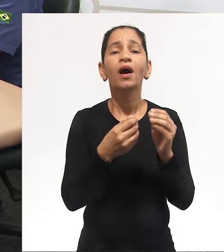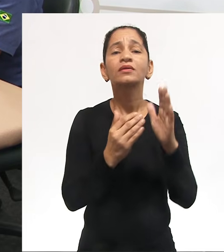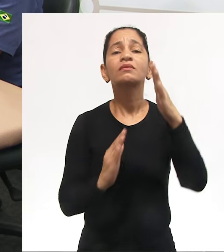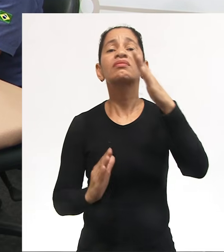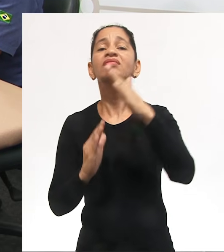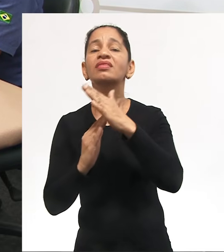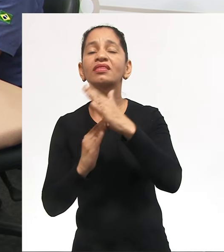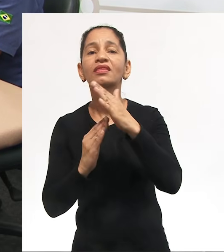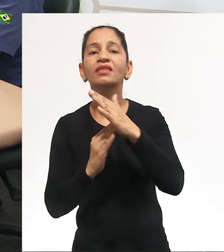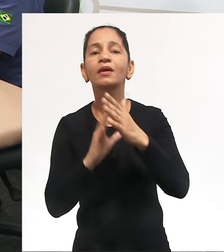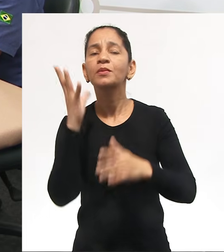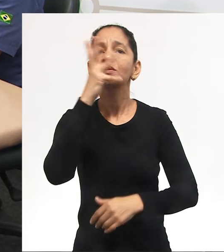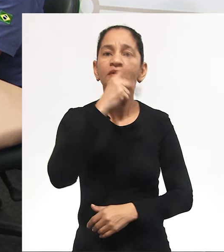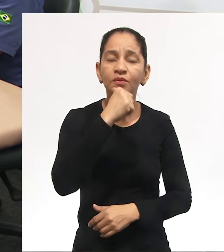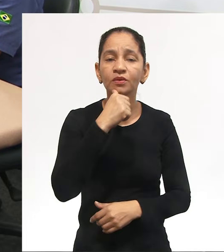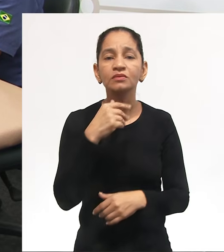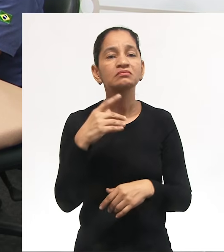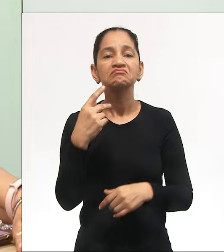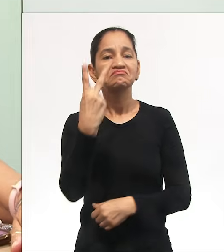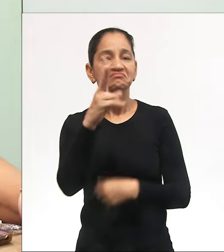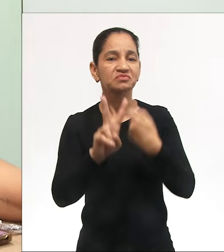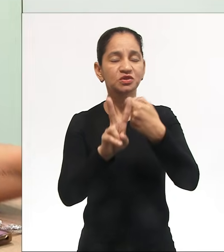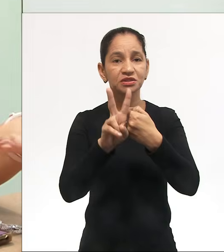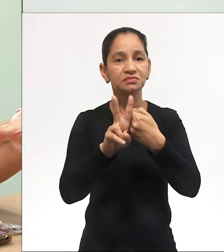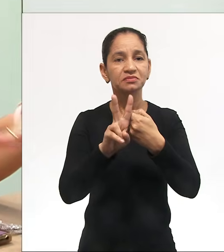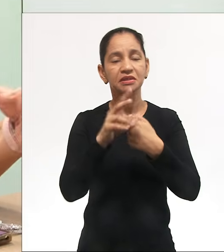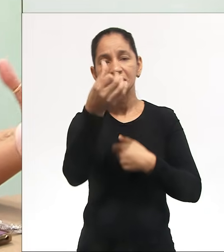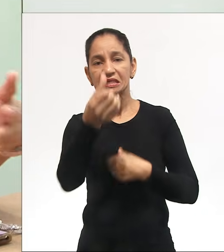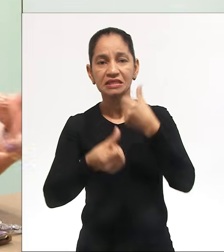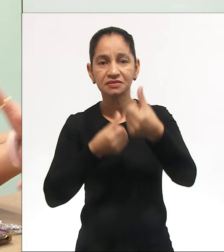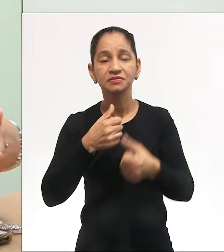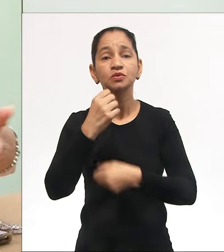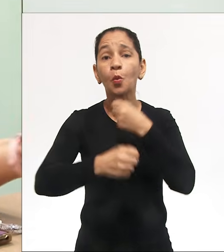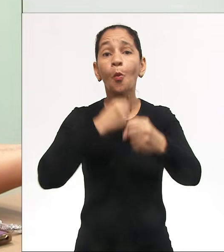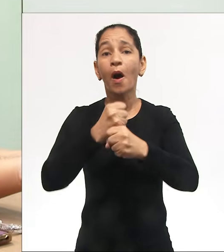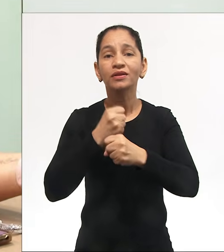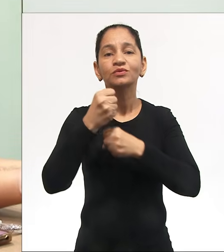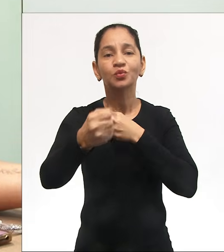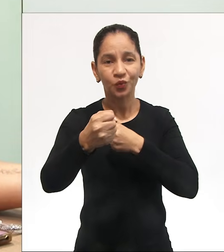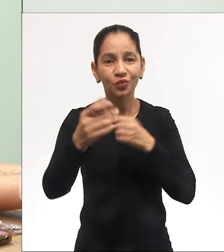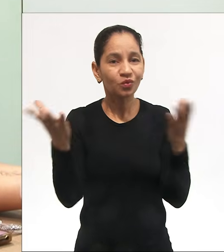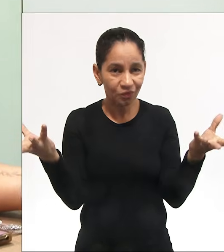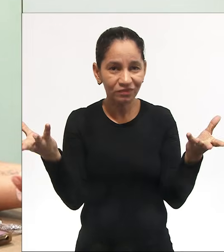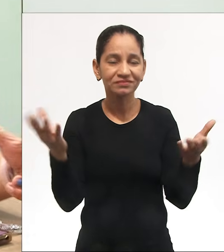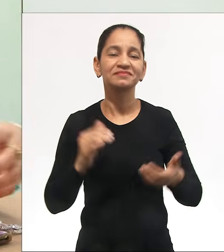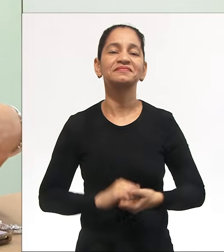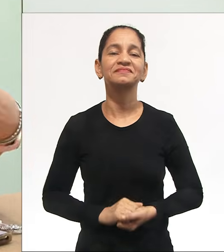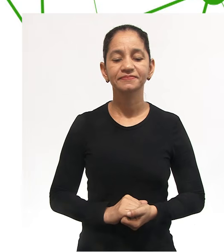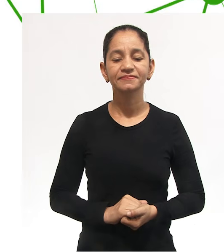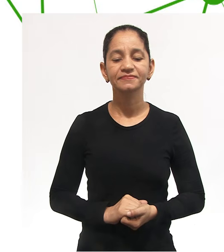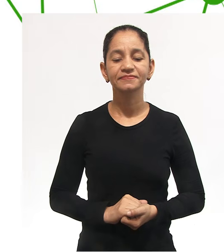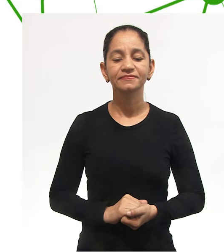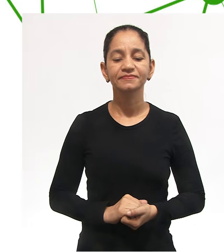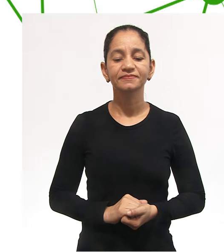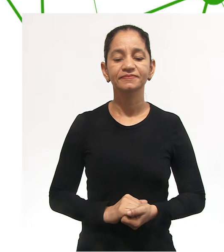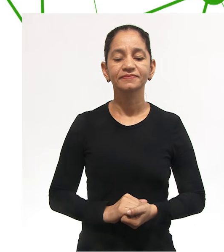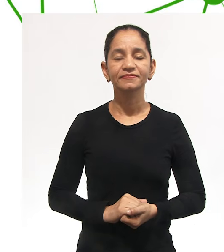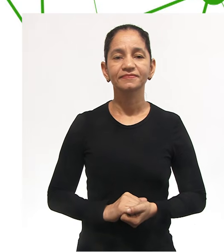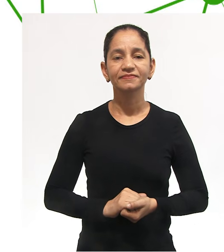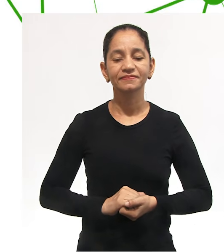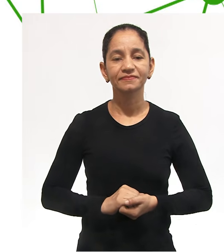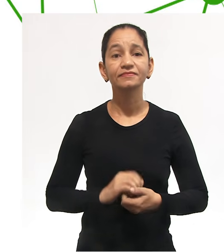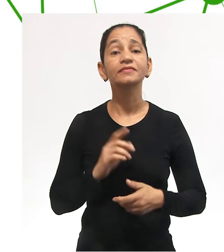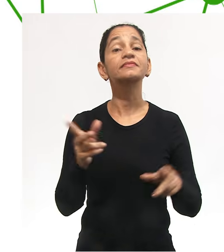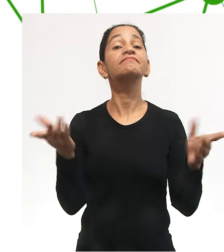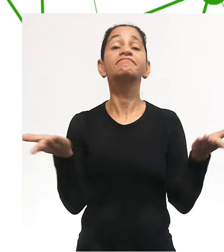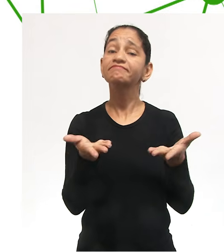professora Jéssica das Dores e por mim, né? E esse projeto, assim, durou quanto tempo, professora Terezinha? Foi 2 meses, 6